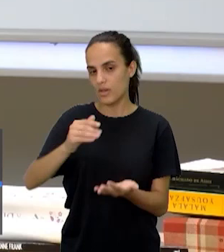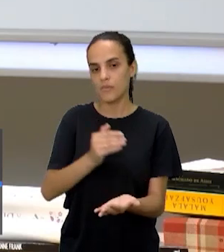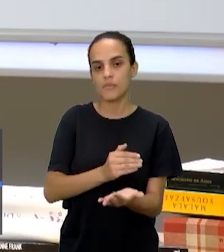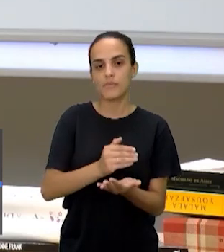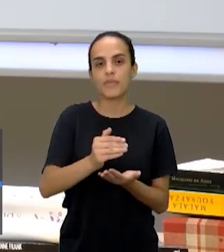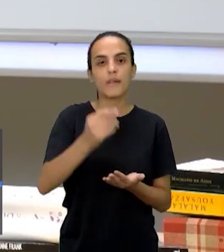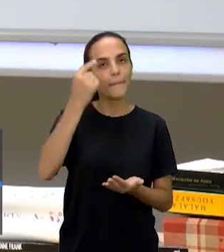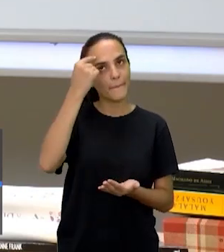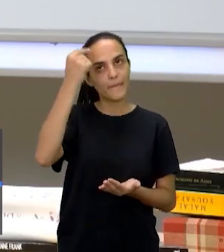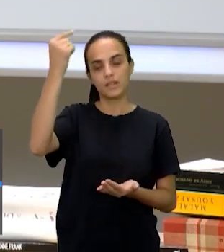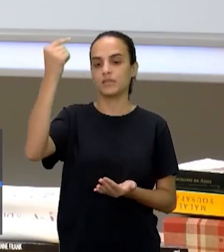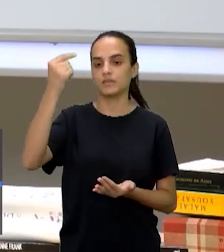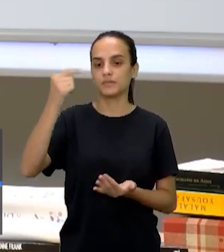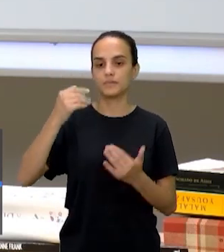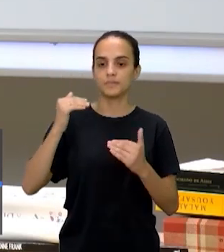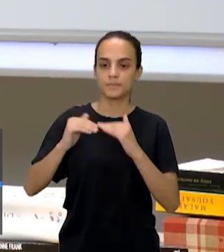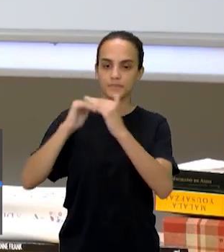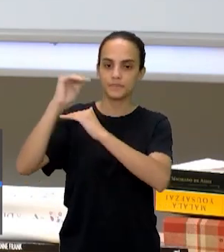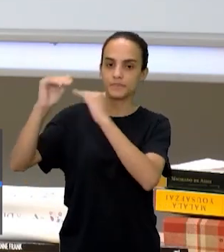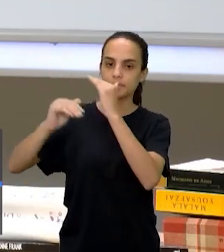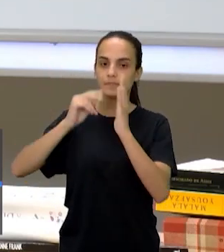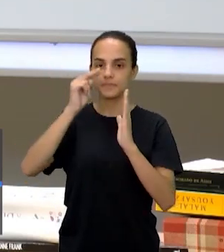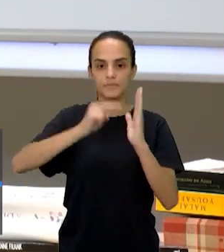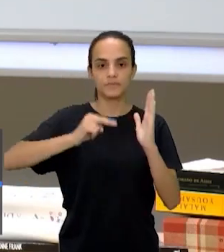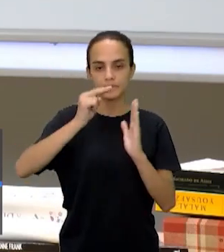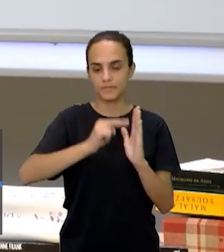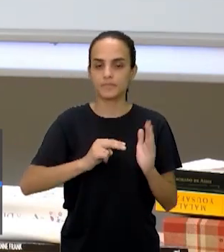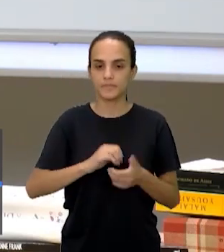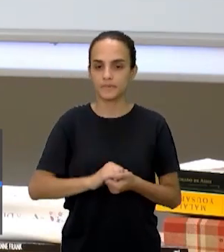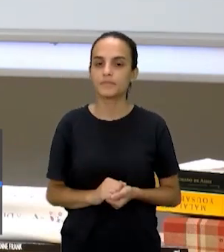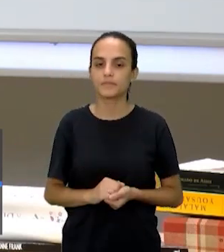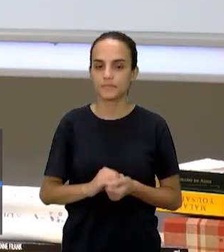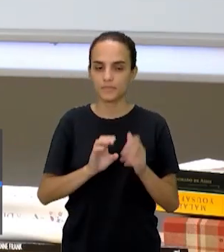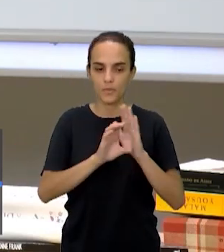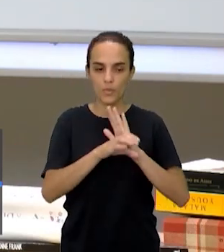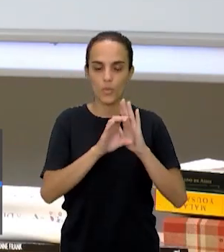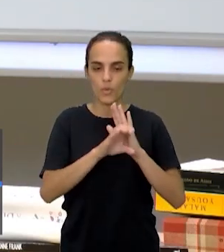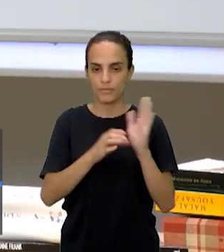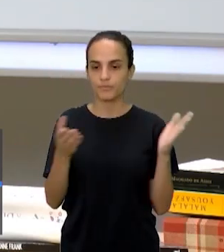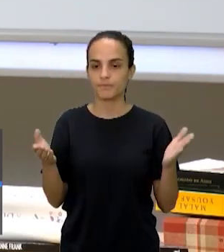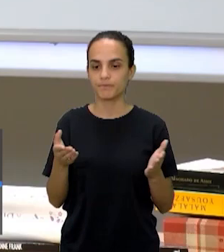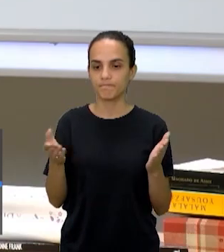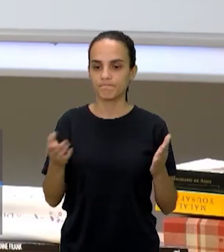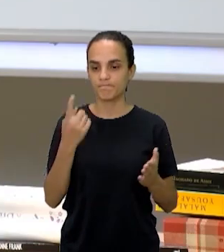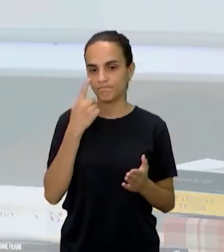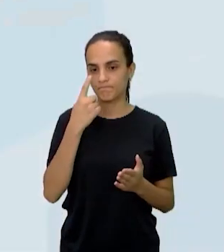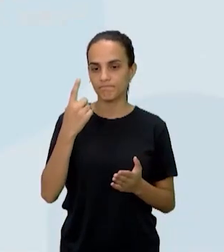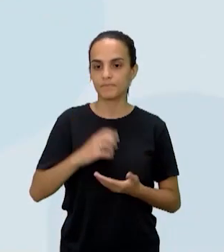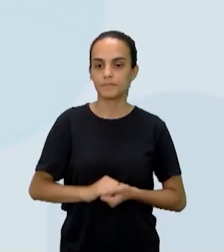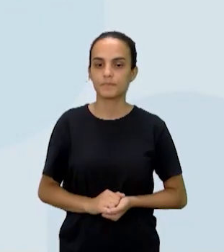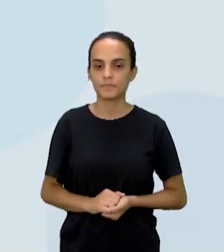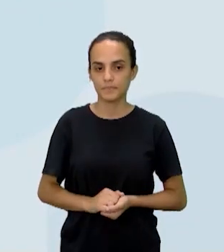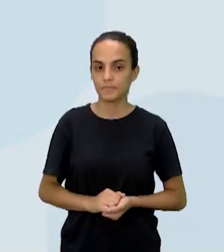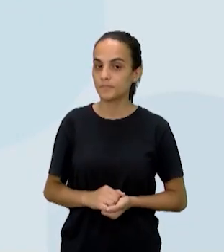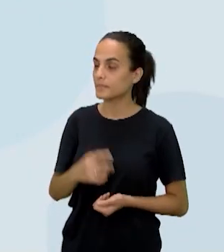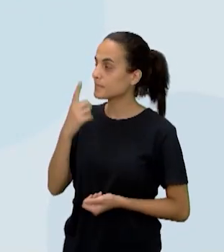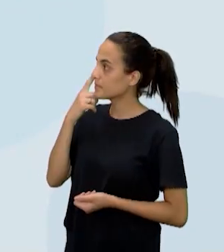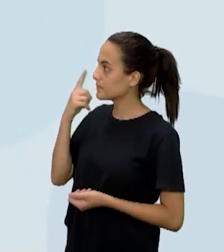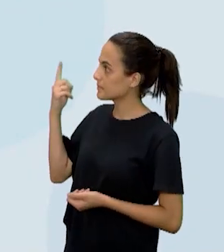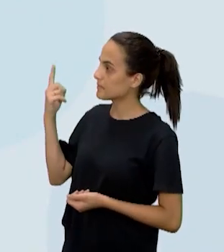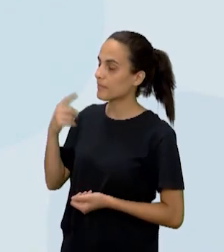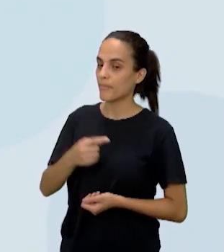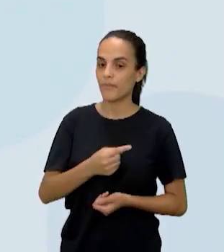iniciar pensando no processo da leitura. Então vamos aos conteúdos de hoje para ficar bem organizado. Então primeiro a gente vai falar